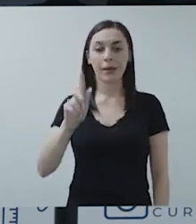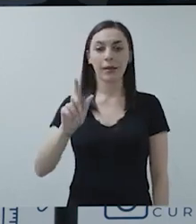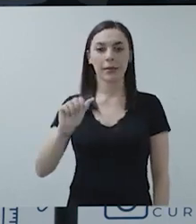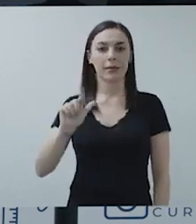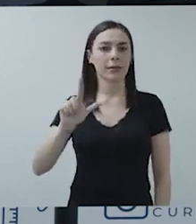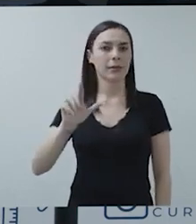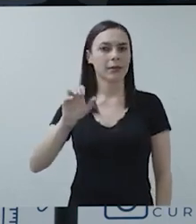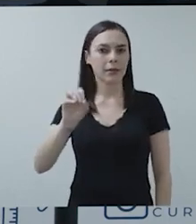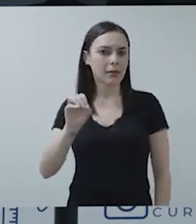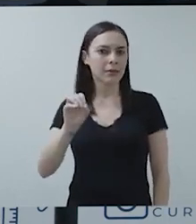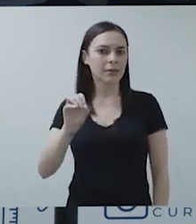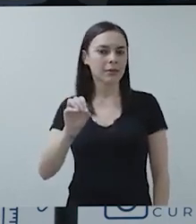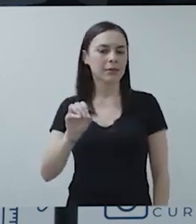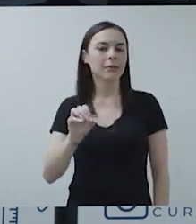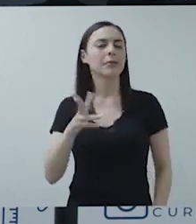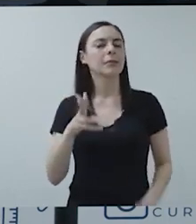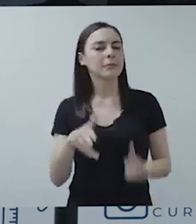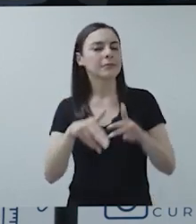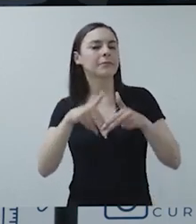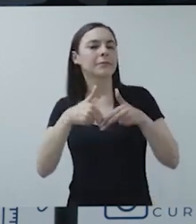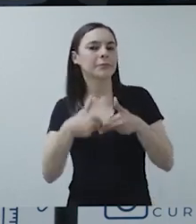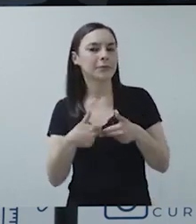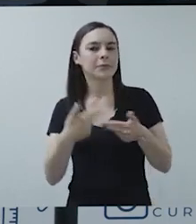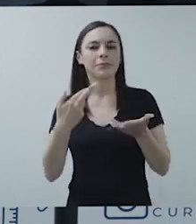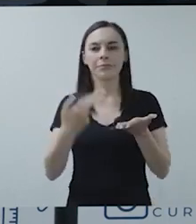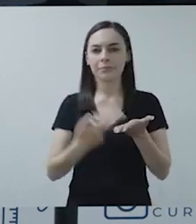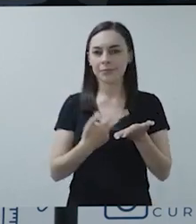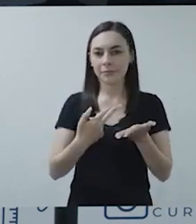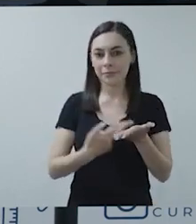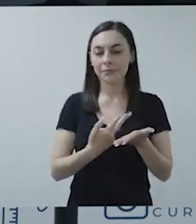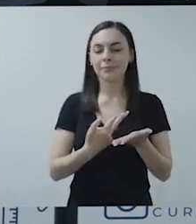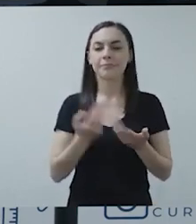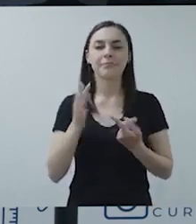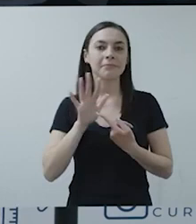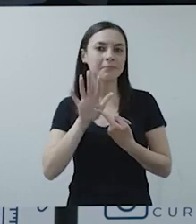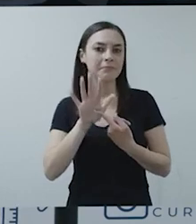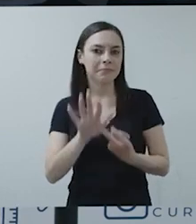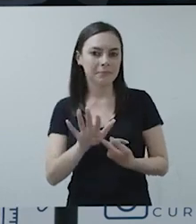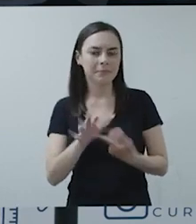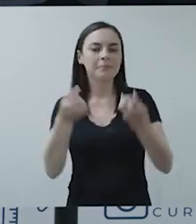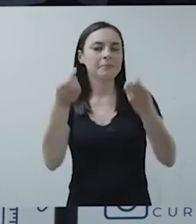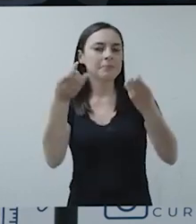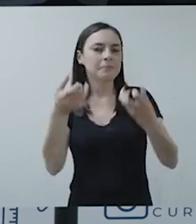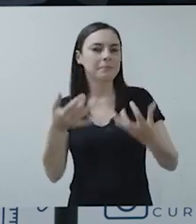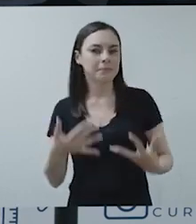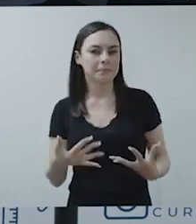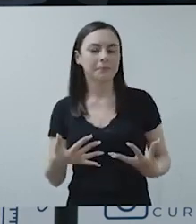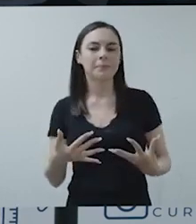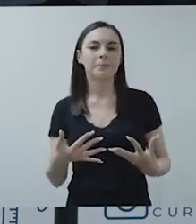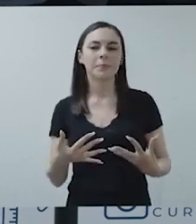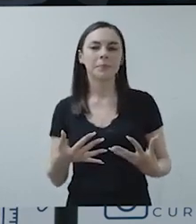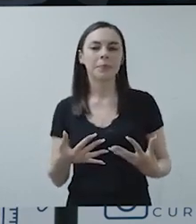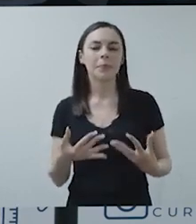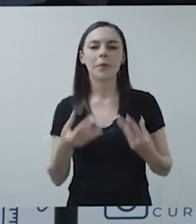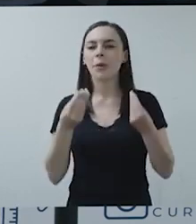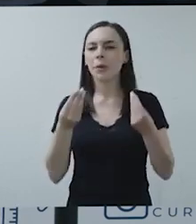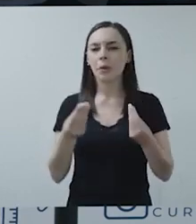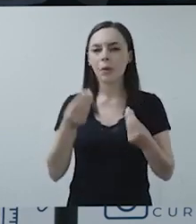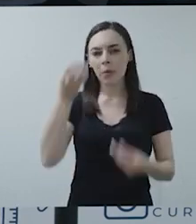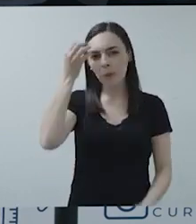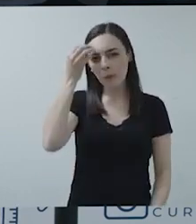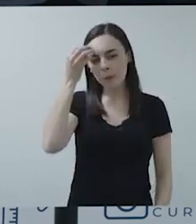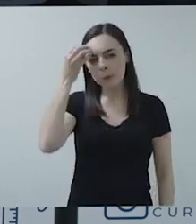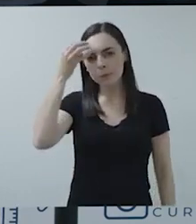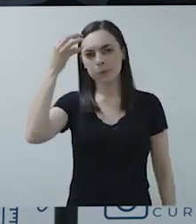cabeça. E é sobre isso que essa reportagem vai falar, vai explicar então como que o galo